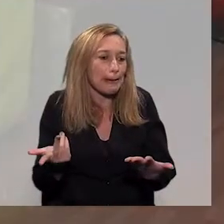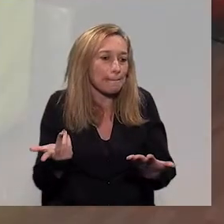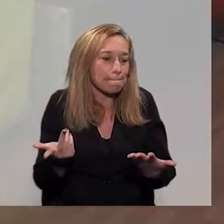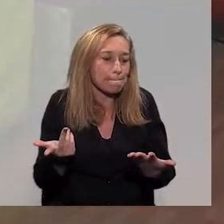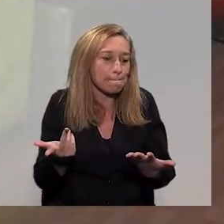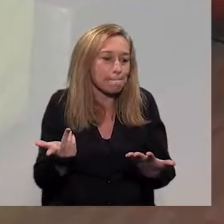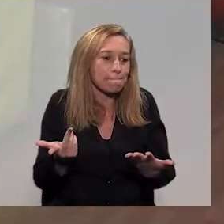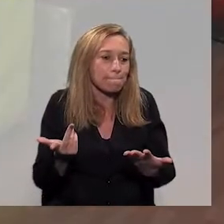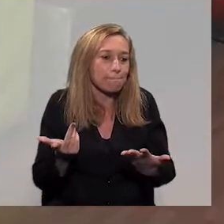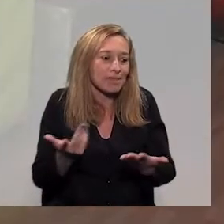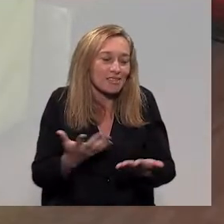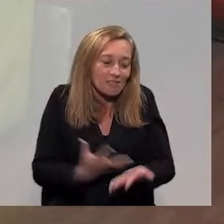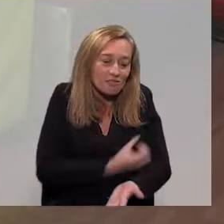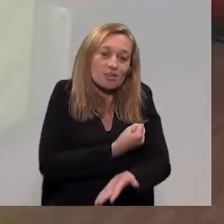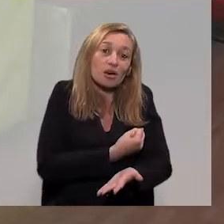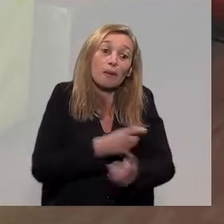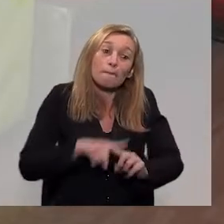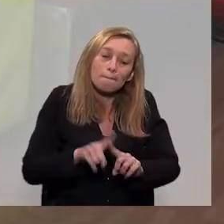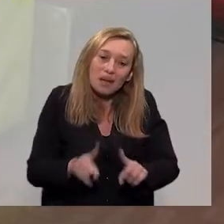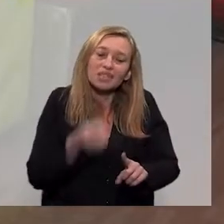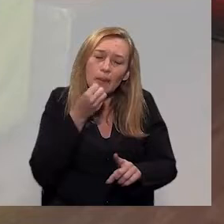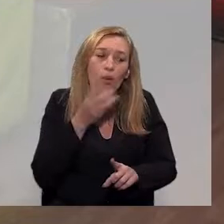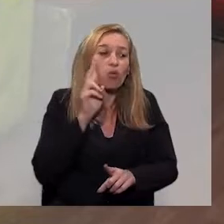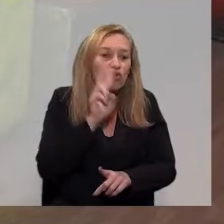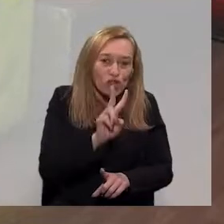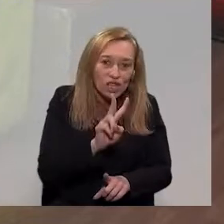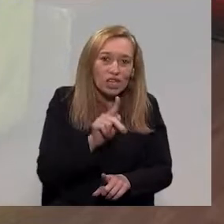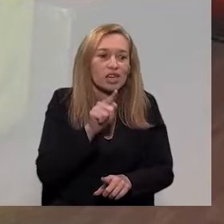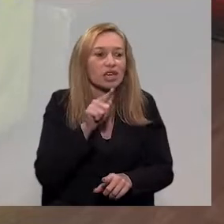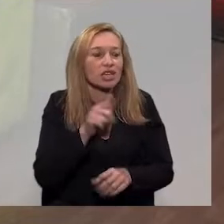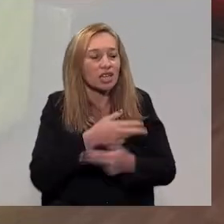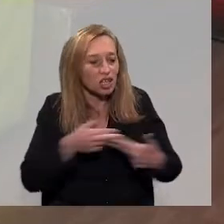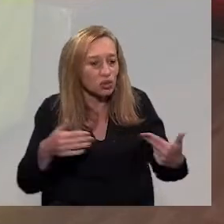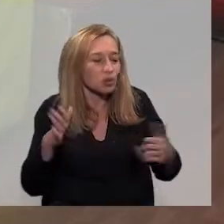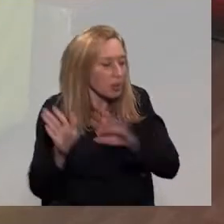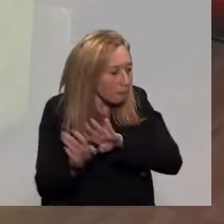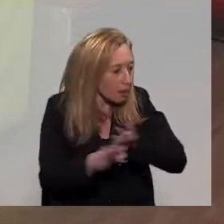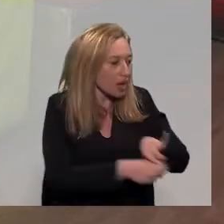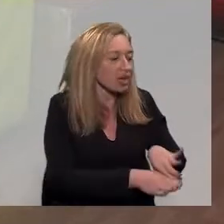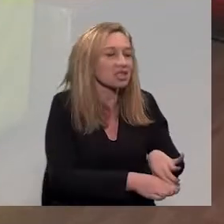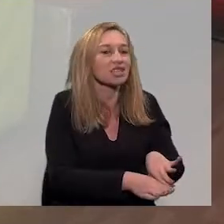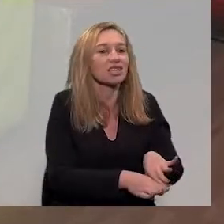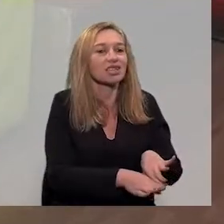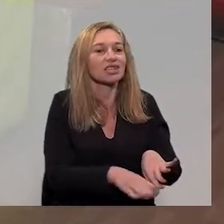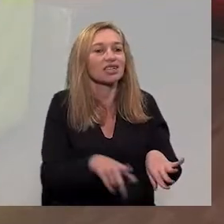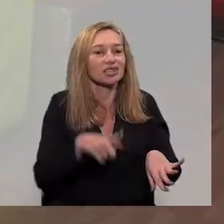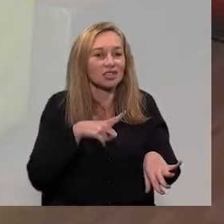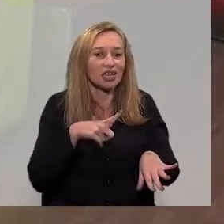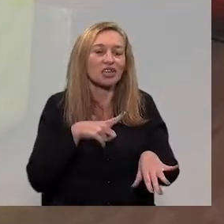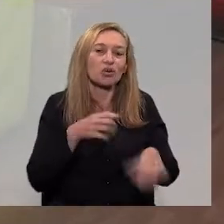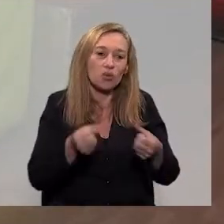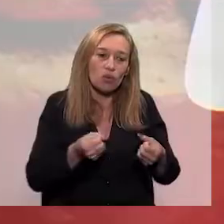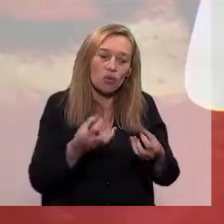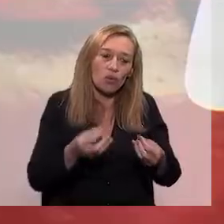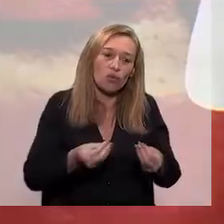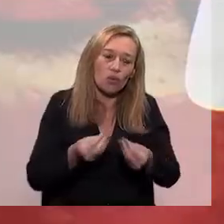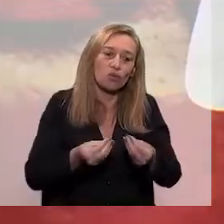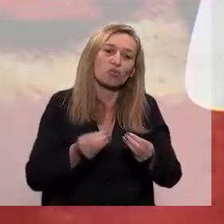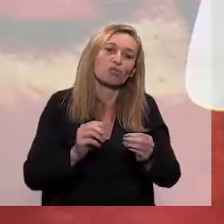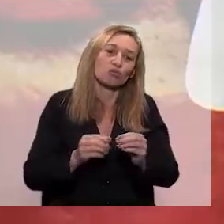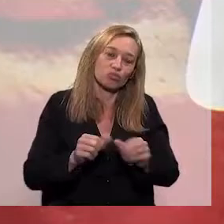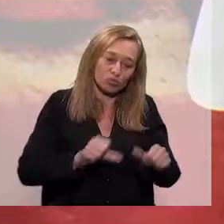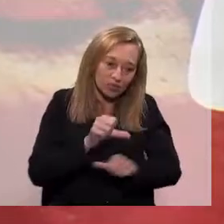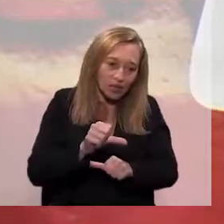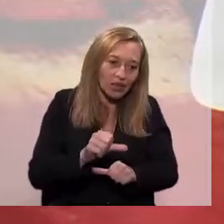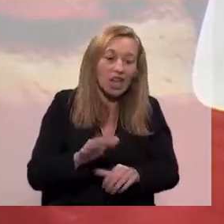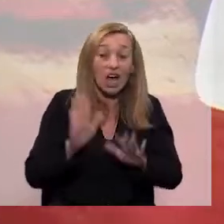história, a história dela mexe bastante, mas é bom ver que as coisas passam e tem jeito. Mas a gente vai voltar